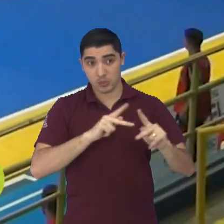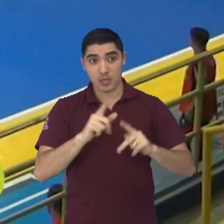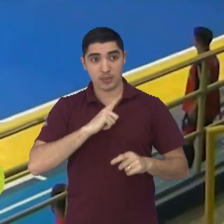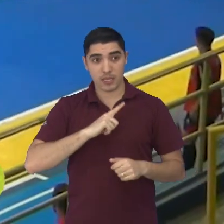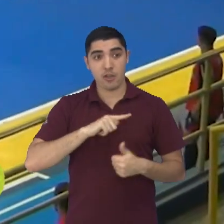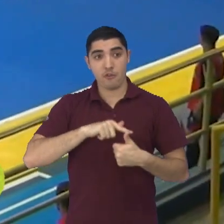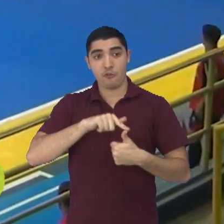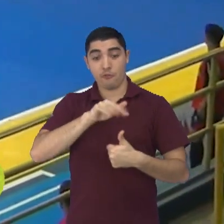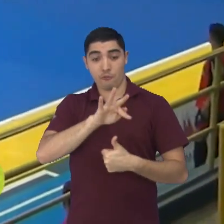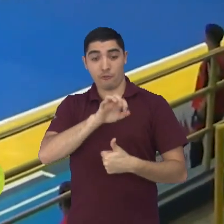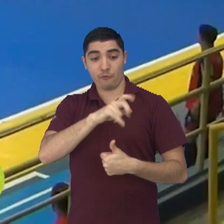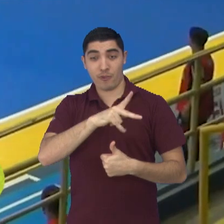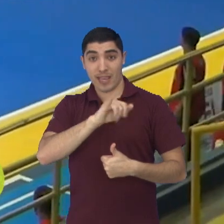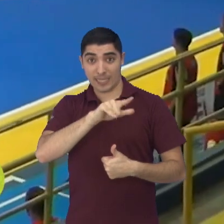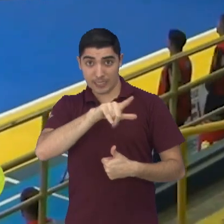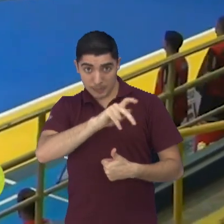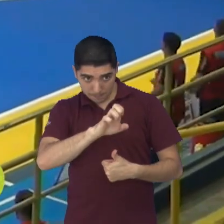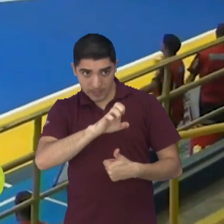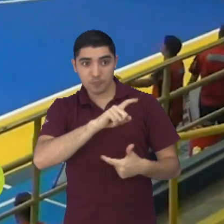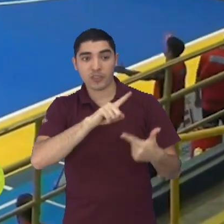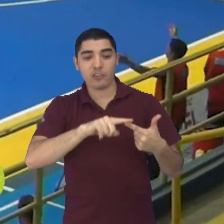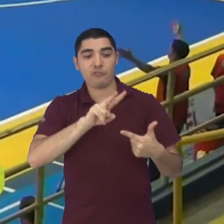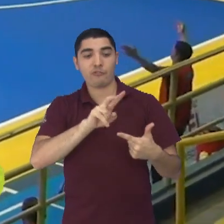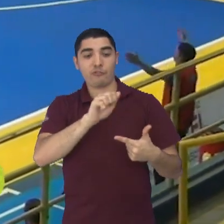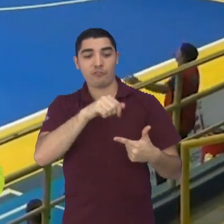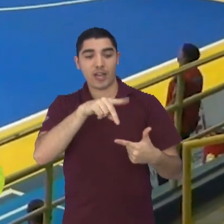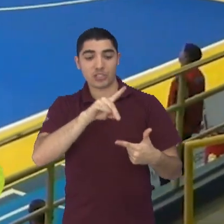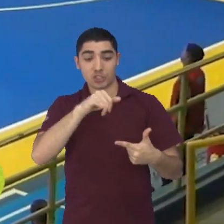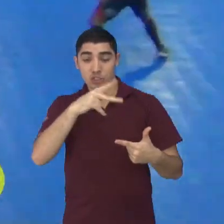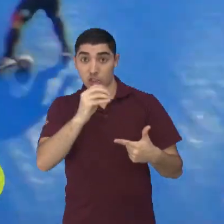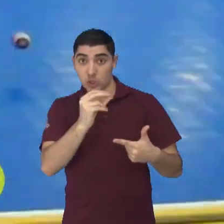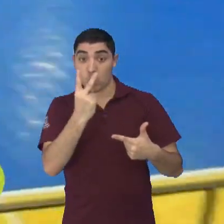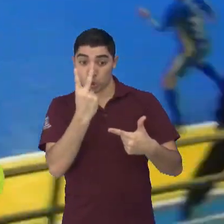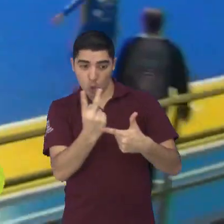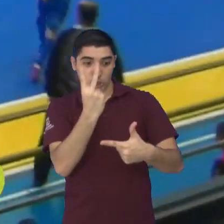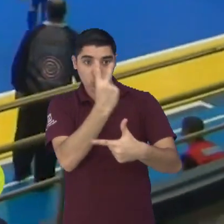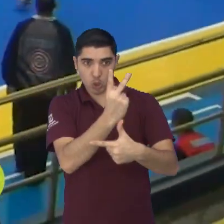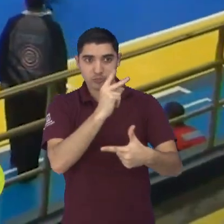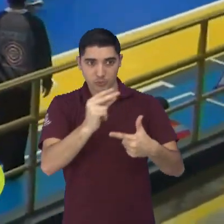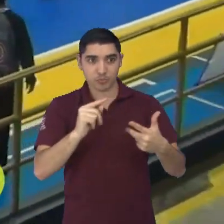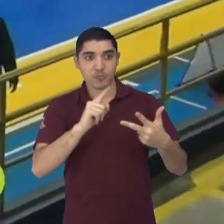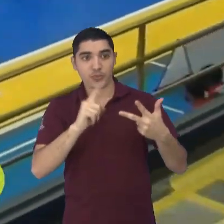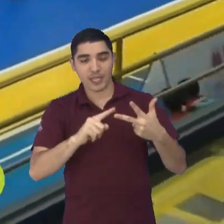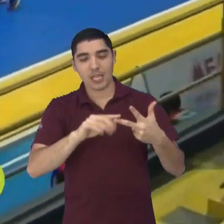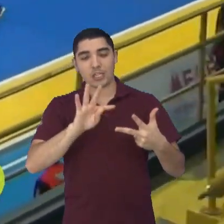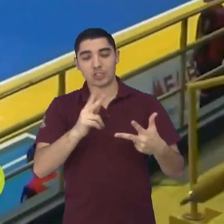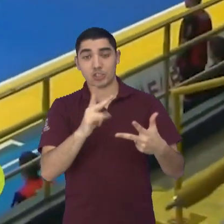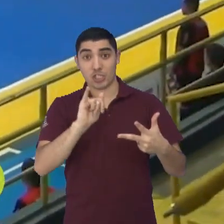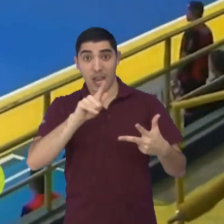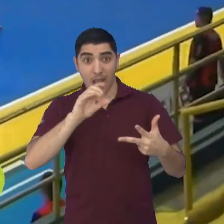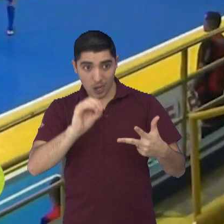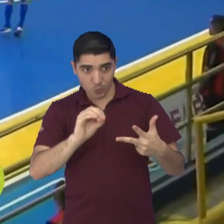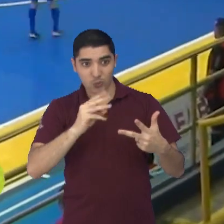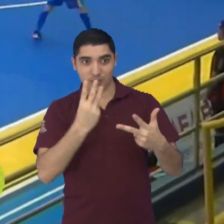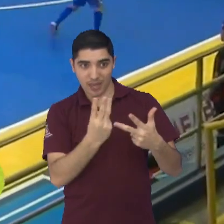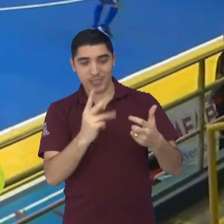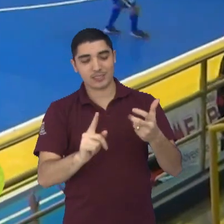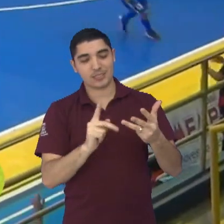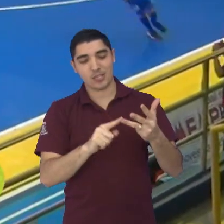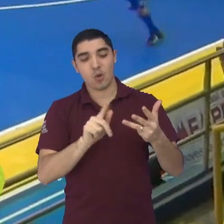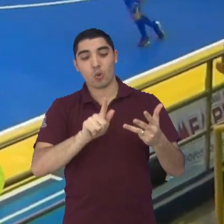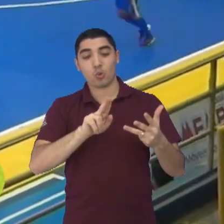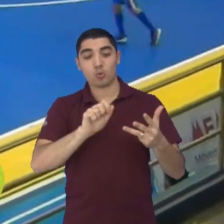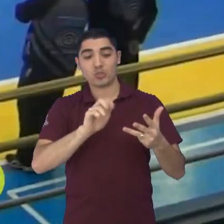Felipe Vandinho 2 vezes cada, Thiago Cabeça e Gustavo 3 vezes cada, totalizando 10. Pela Liga Paulista, o São José volta à quadra